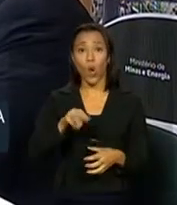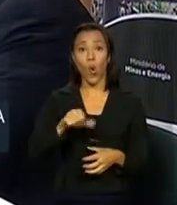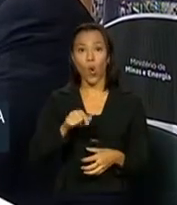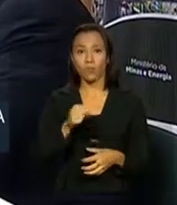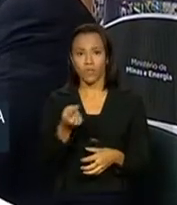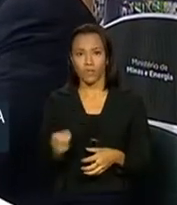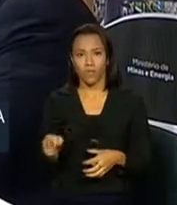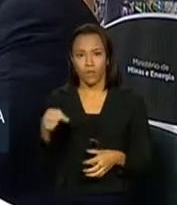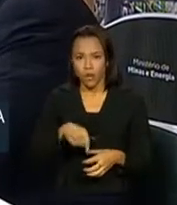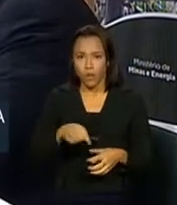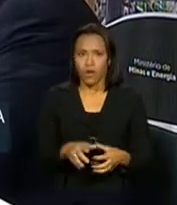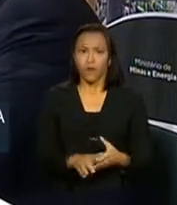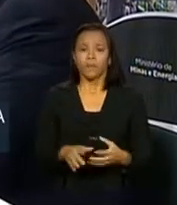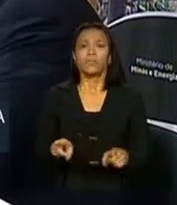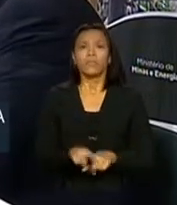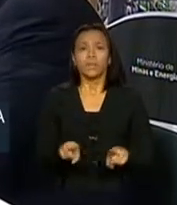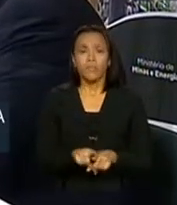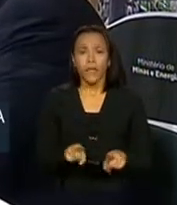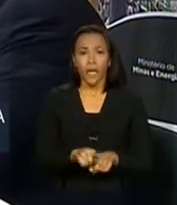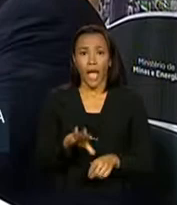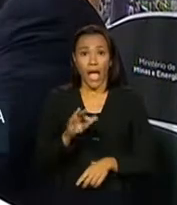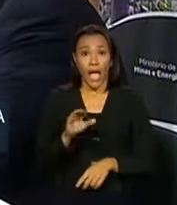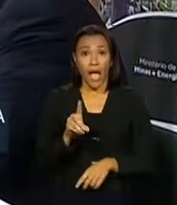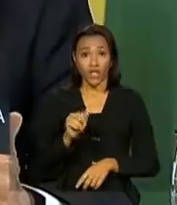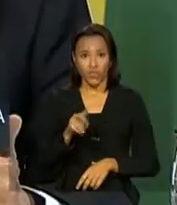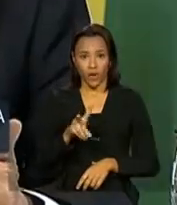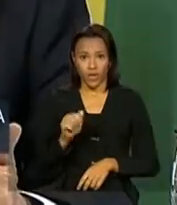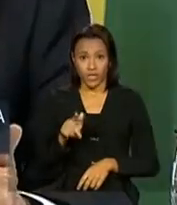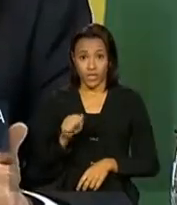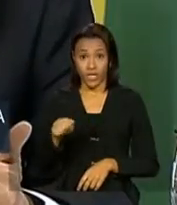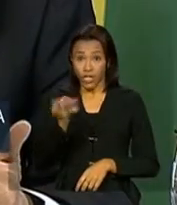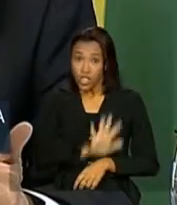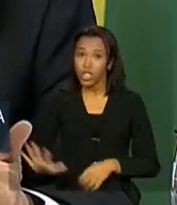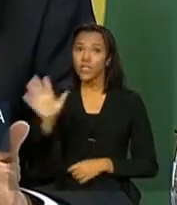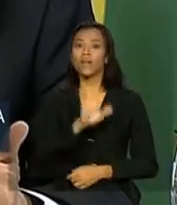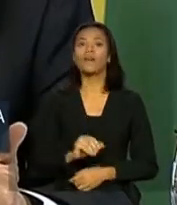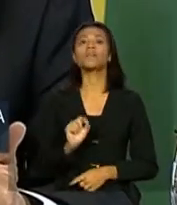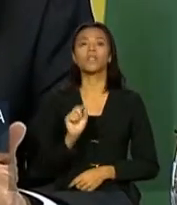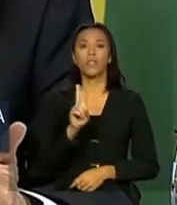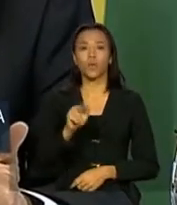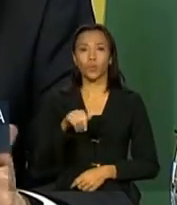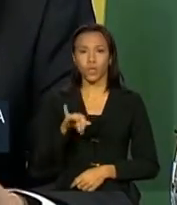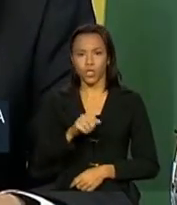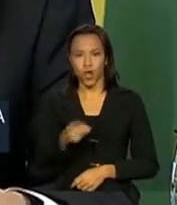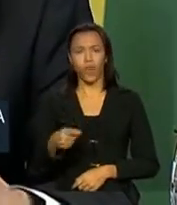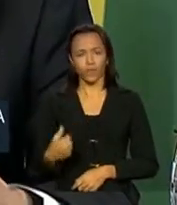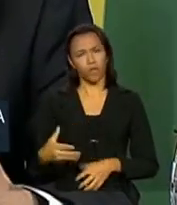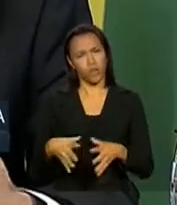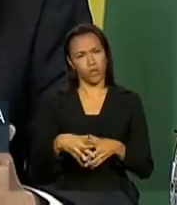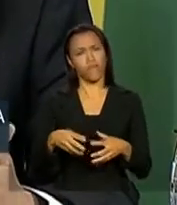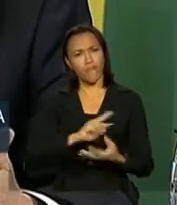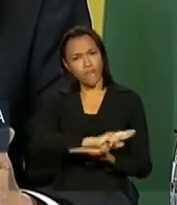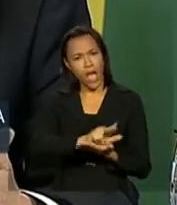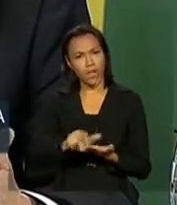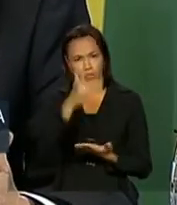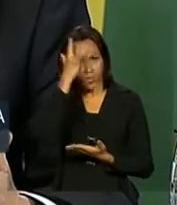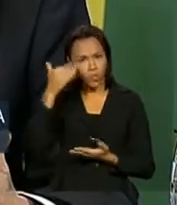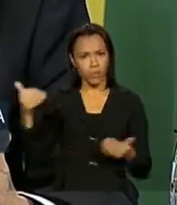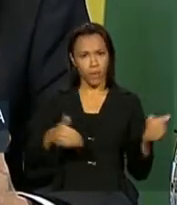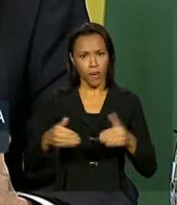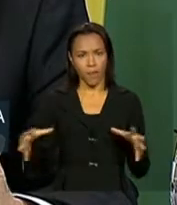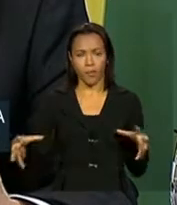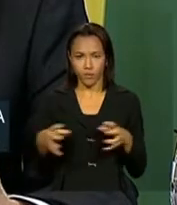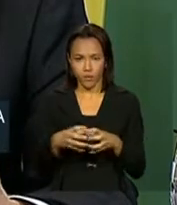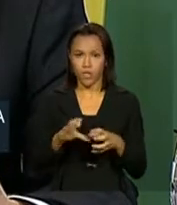a Advocacia-Geral da União, foi uma comissão bastante ampla e que trabalhou intensamente por todo